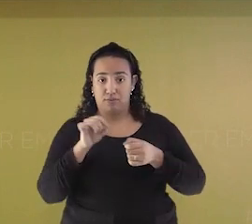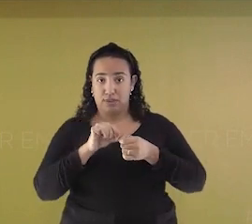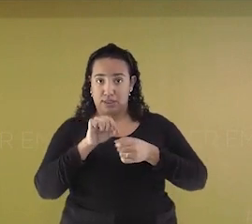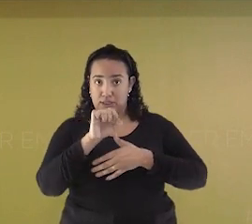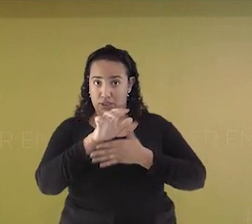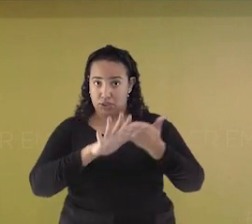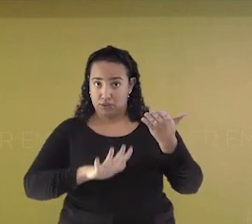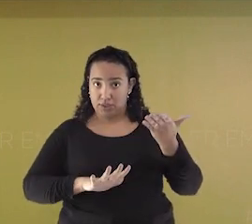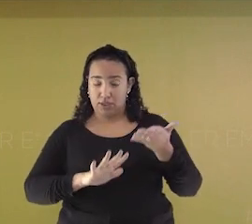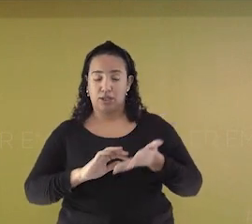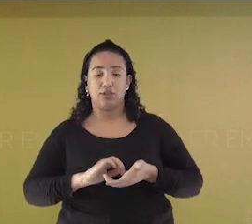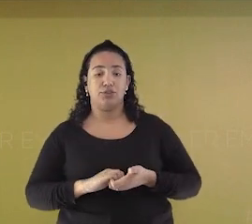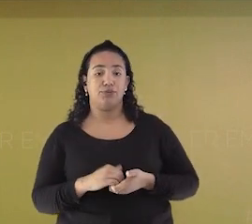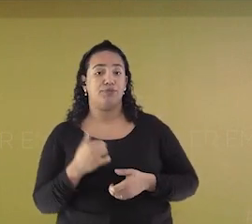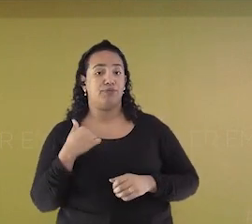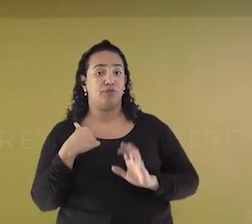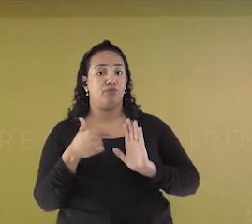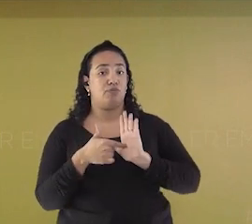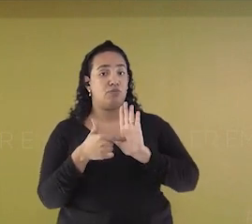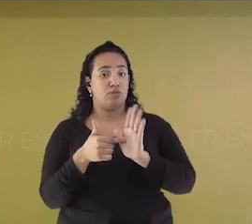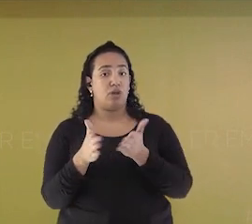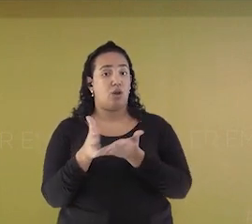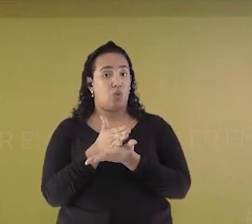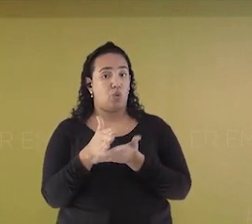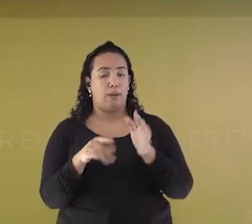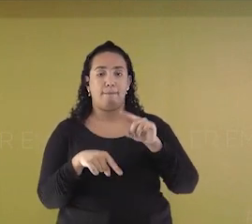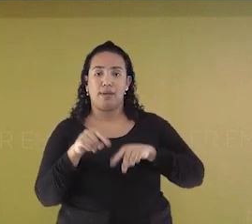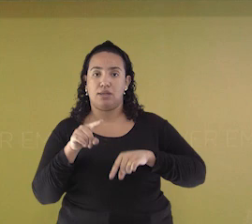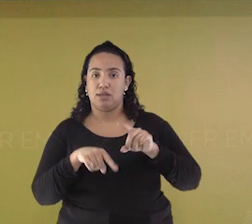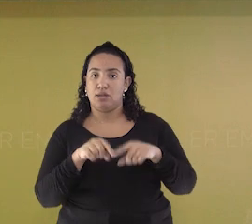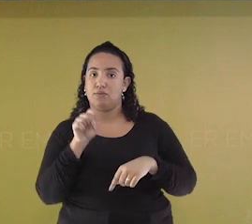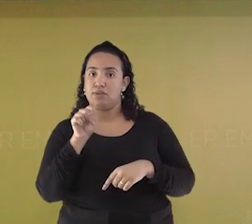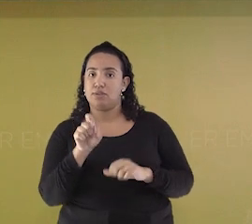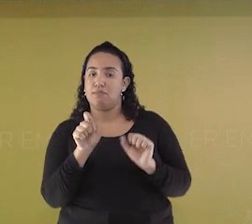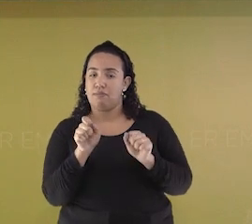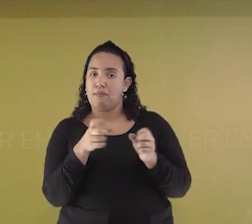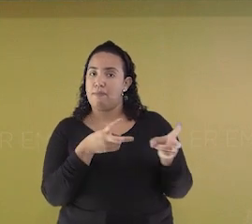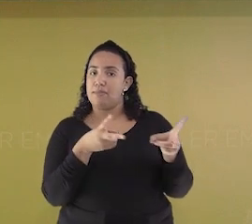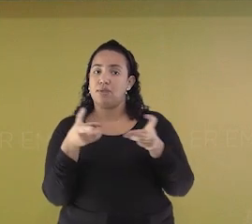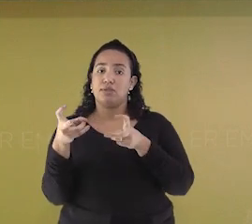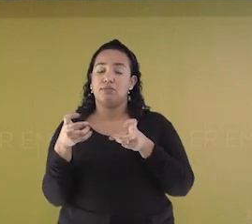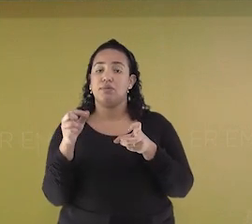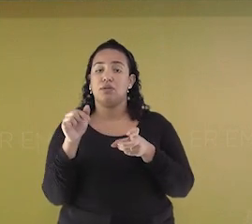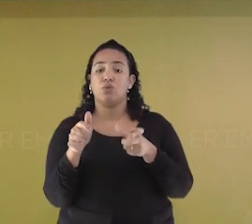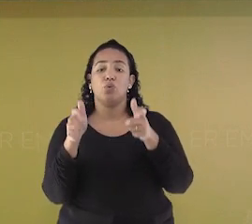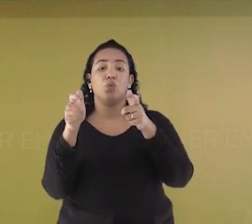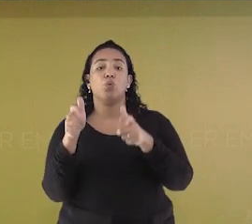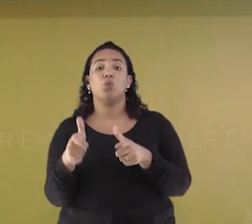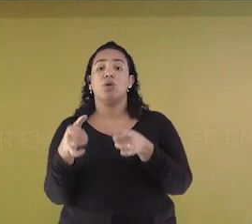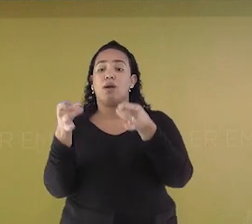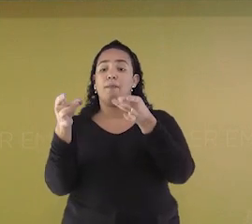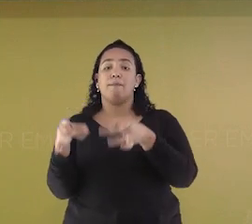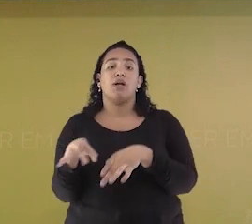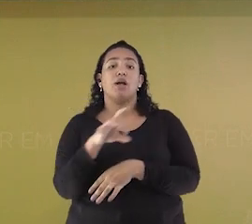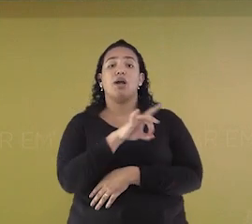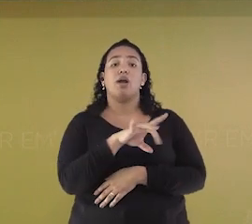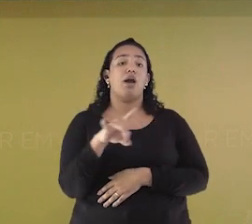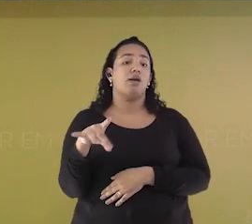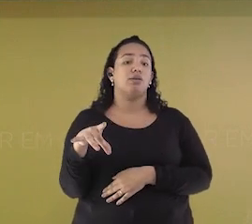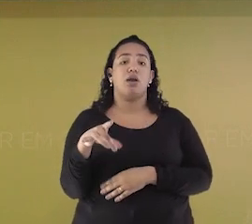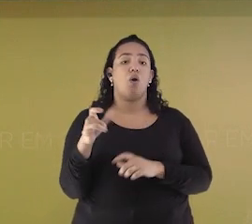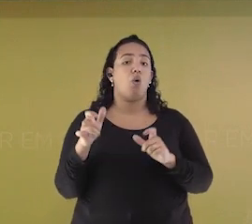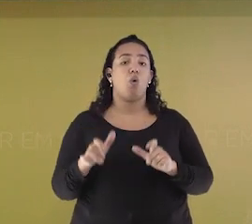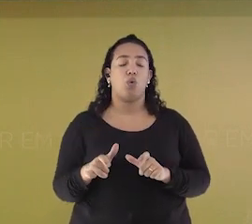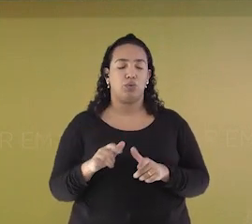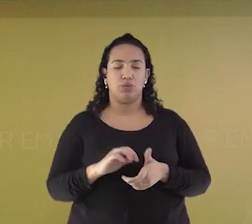uma atividade. Vou apresentar alguns itens e você pode identificar onde é feito o descarte de cada